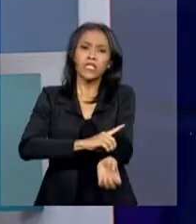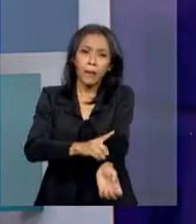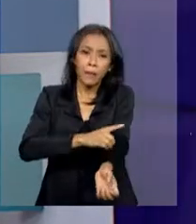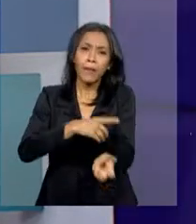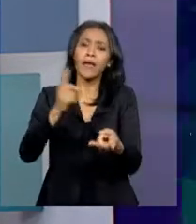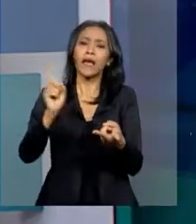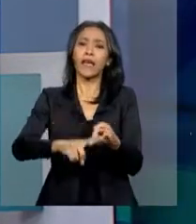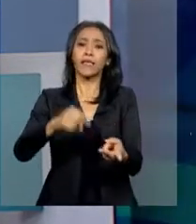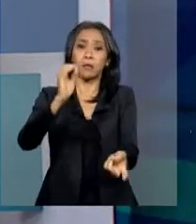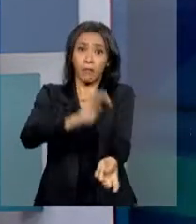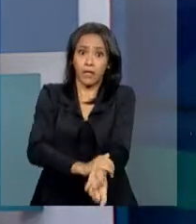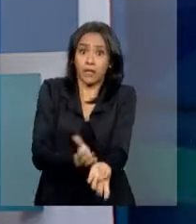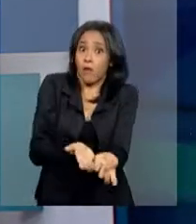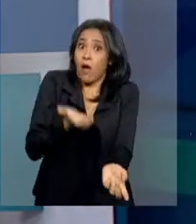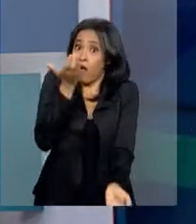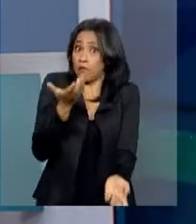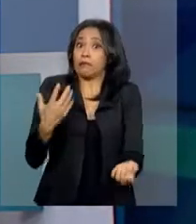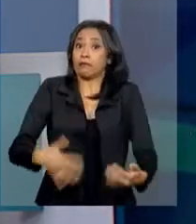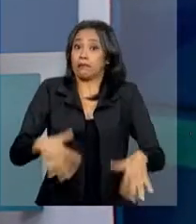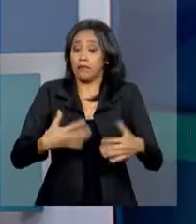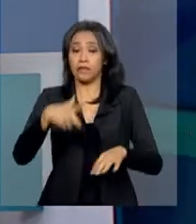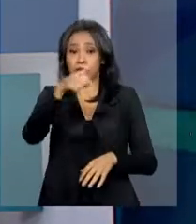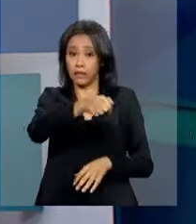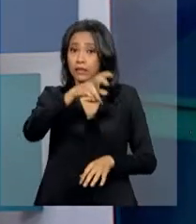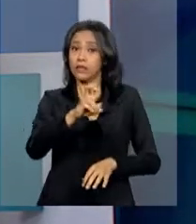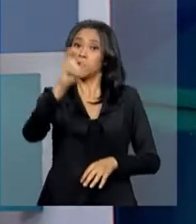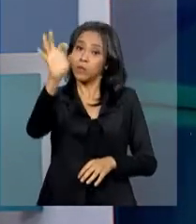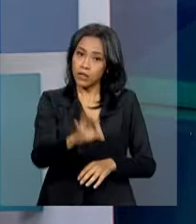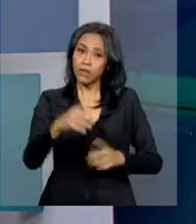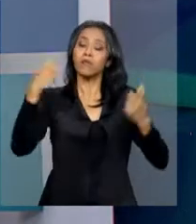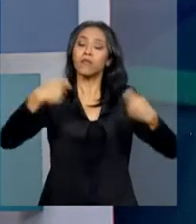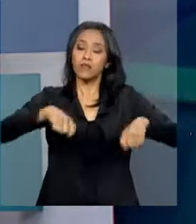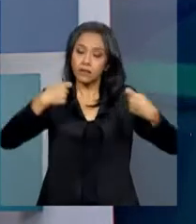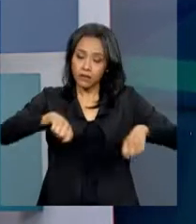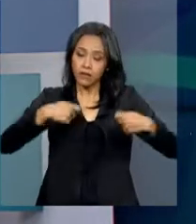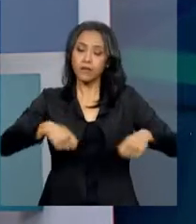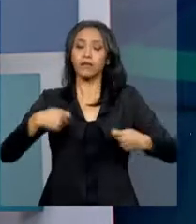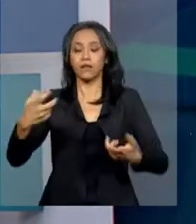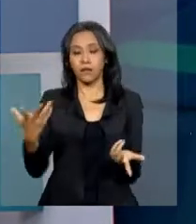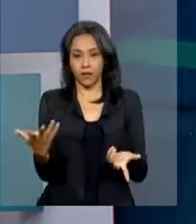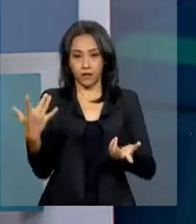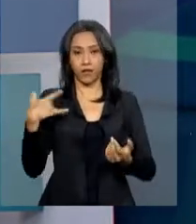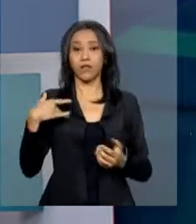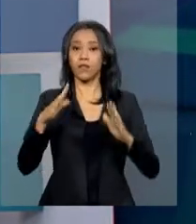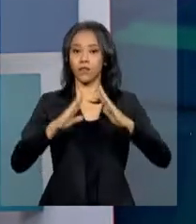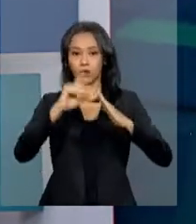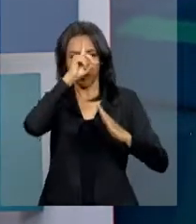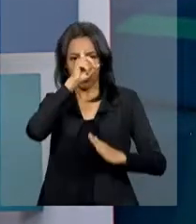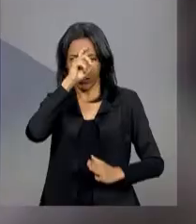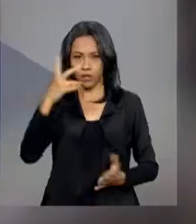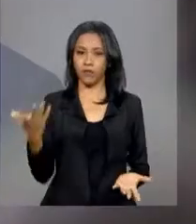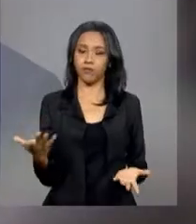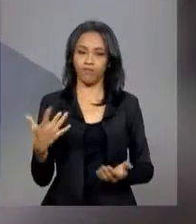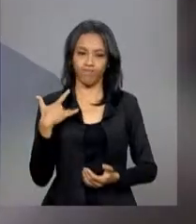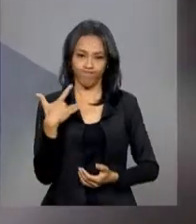e 75 por cento dependem exclusivamente do sistema único de saúde